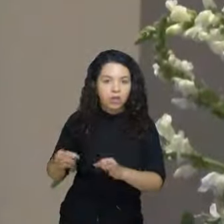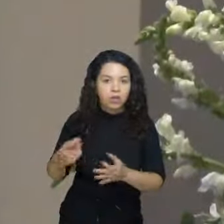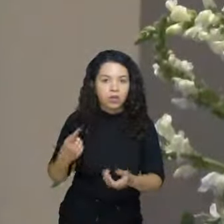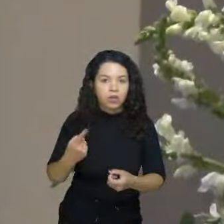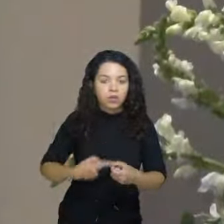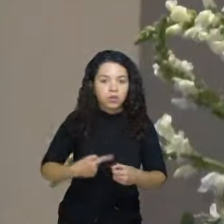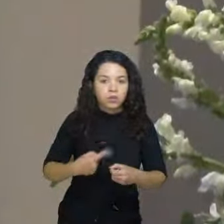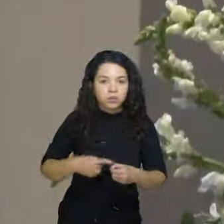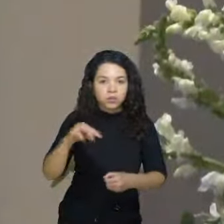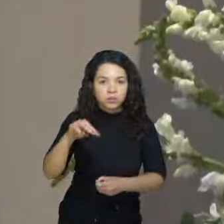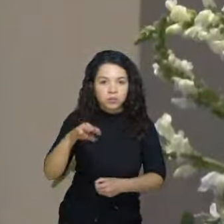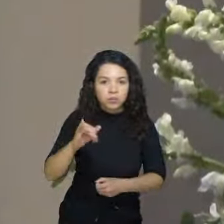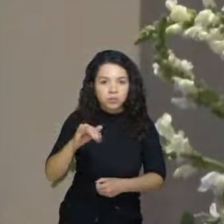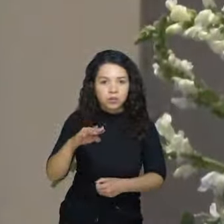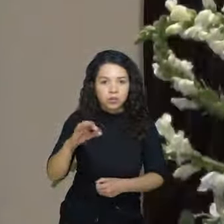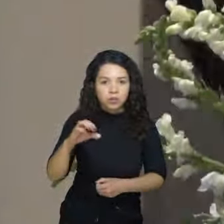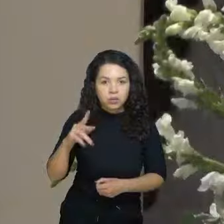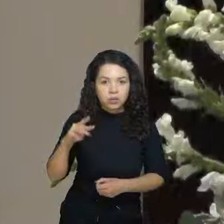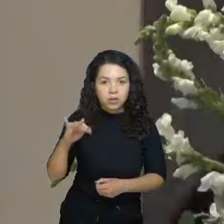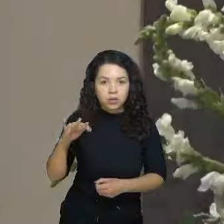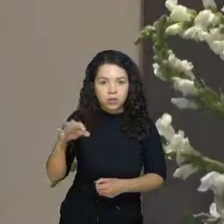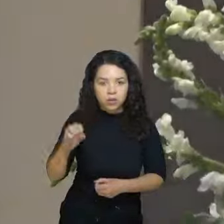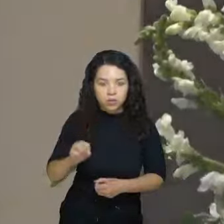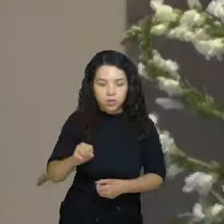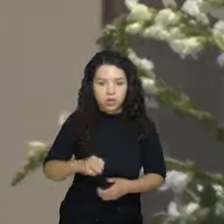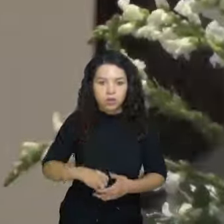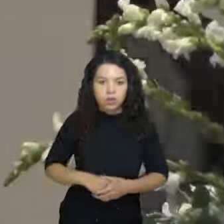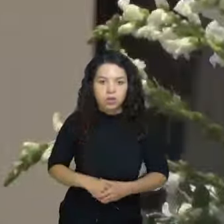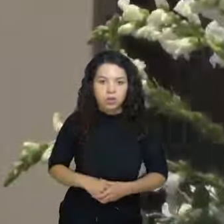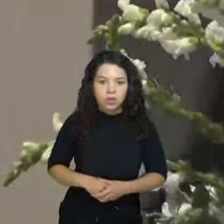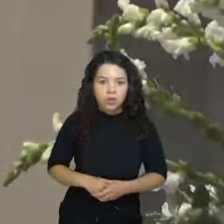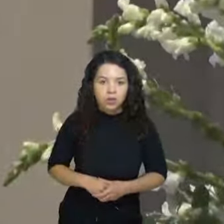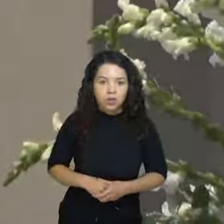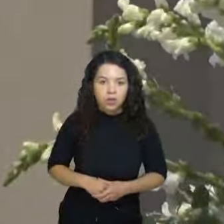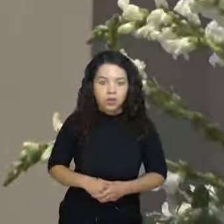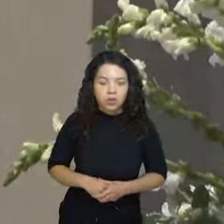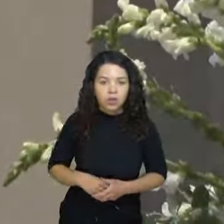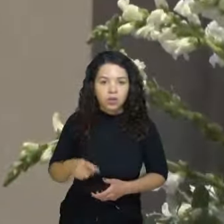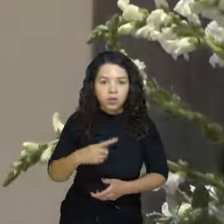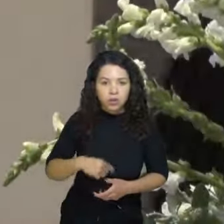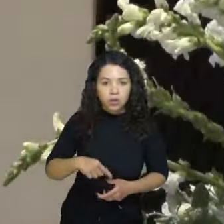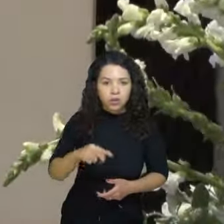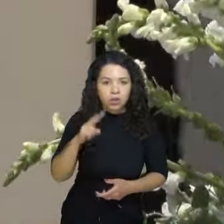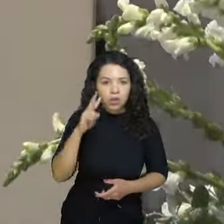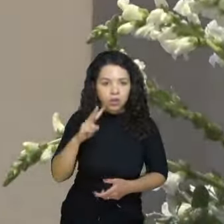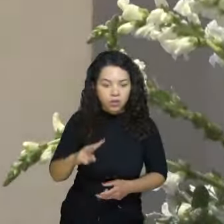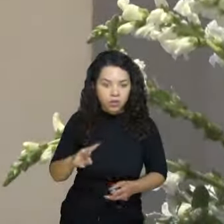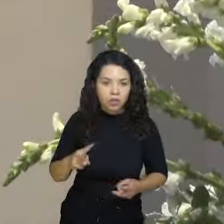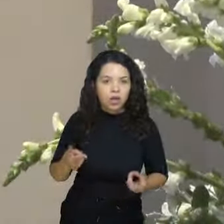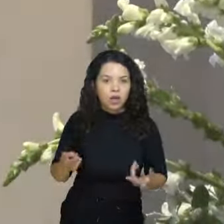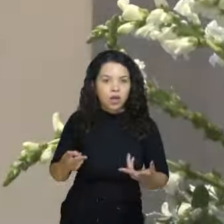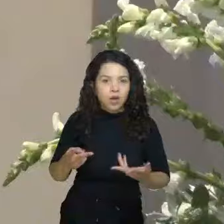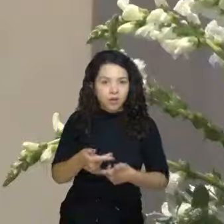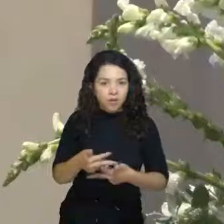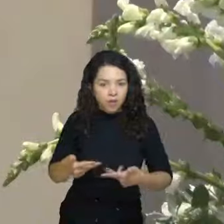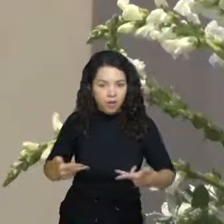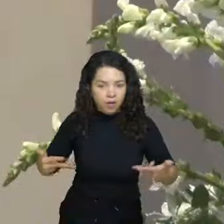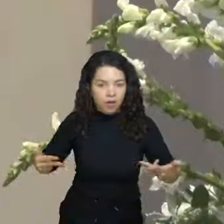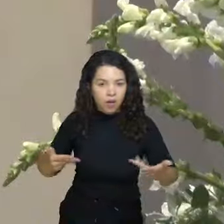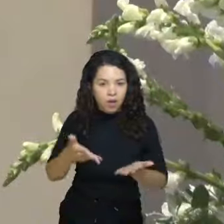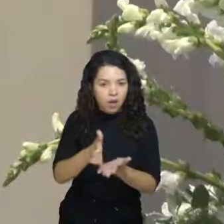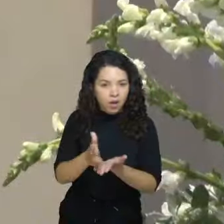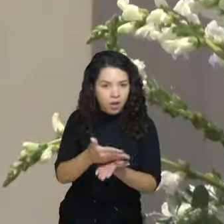extremamente denso se considerarmos em as suas múltiplas Faces seja pelo viag político social